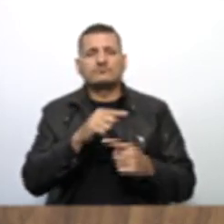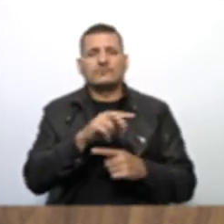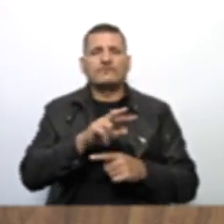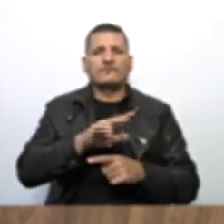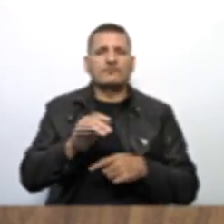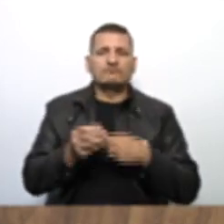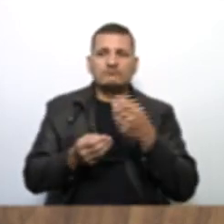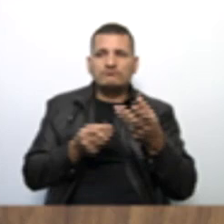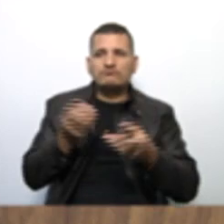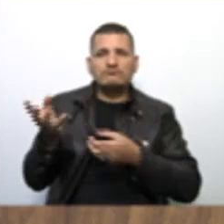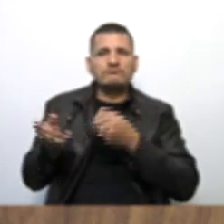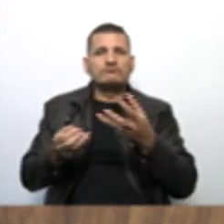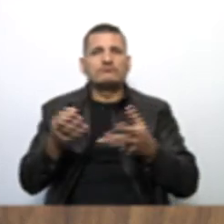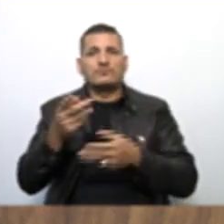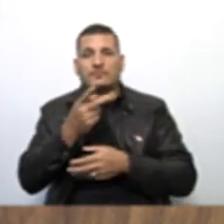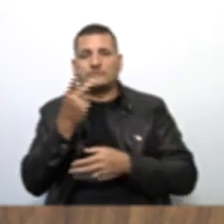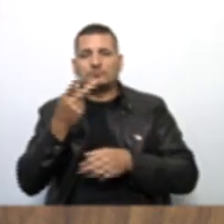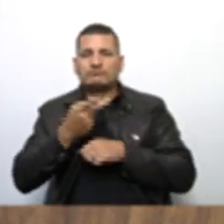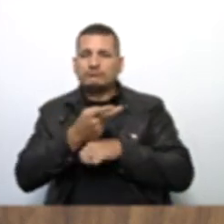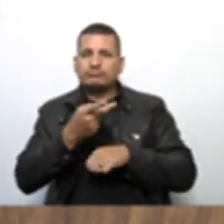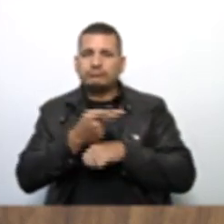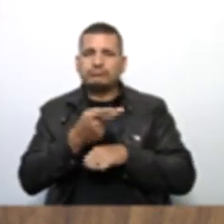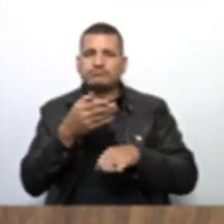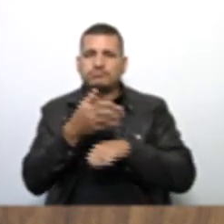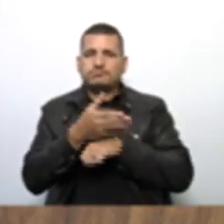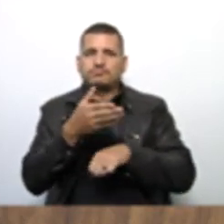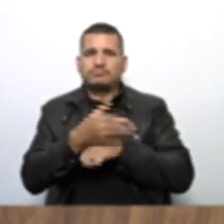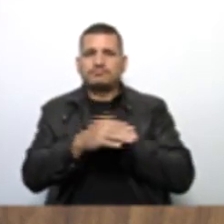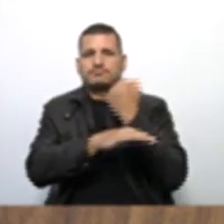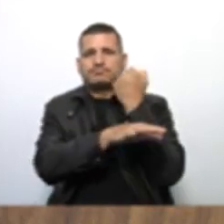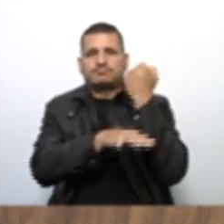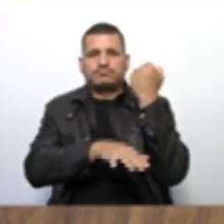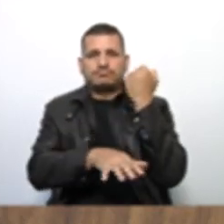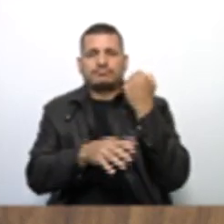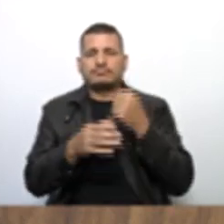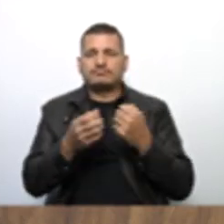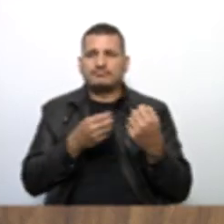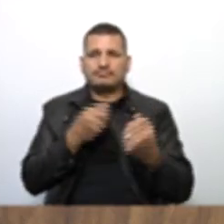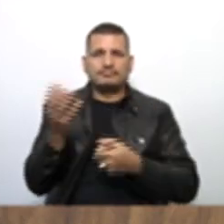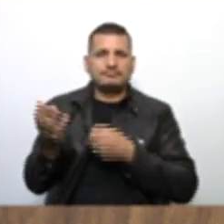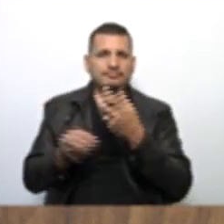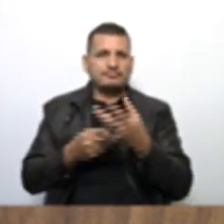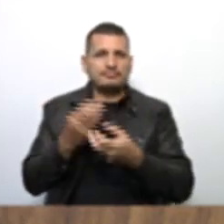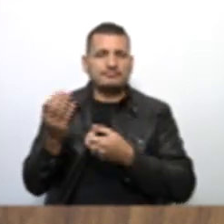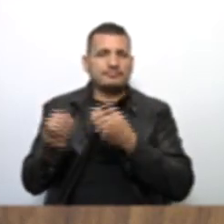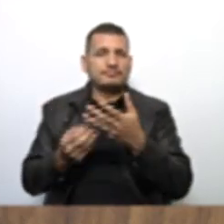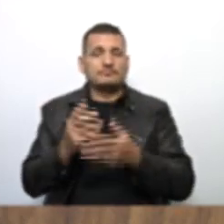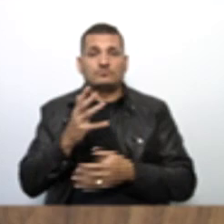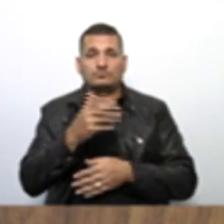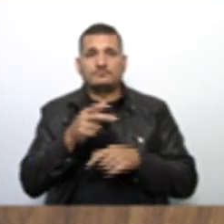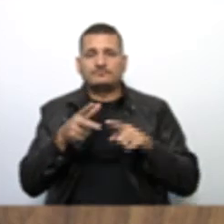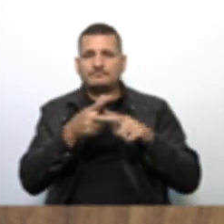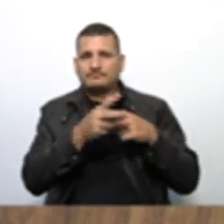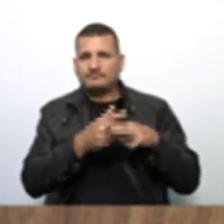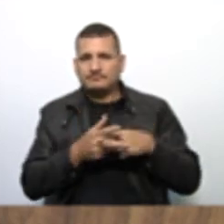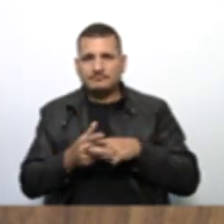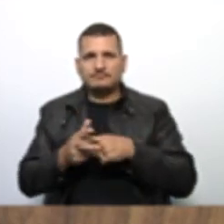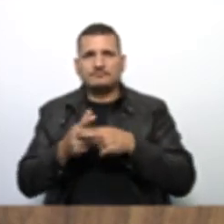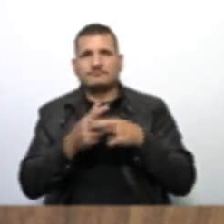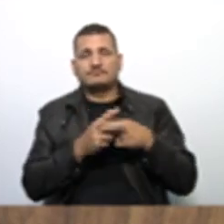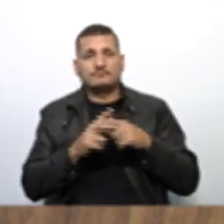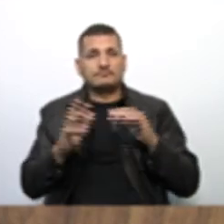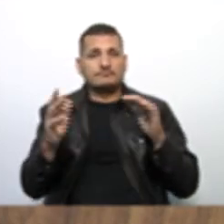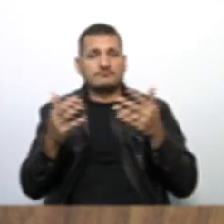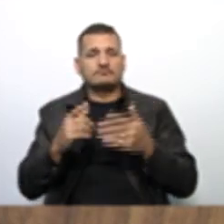aquelas pessoas que procuram aquela requisição, aquele meu site, né? Então, isso tudo tem que ser configurado de uma forma em que todos